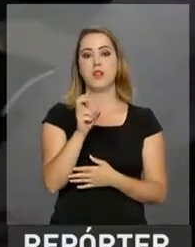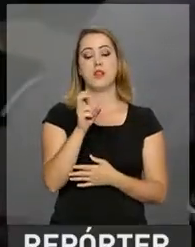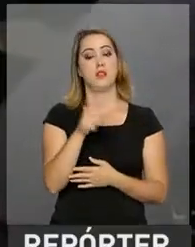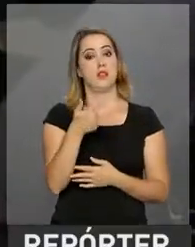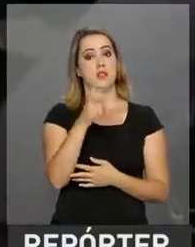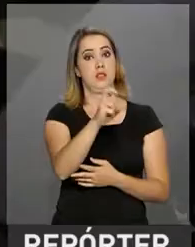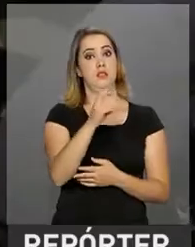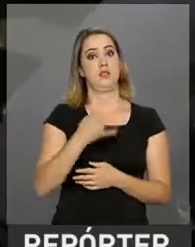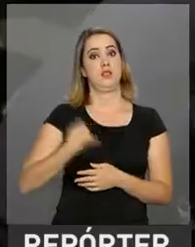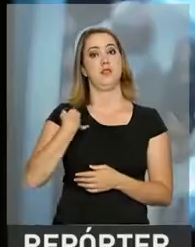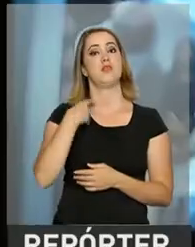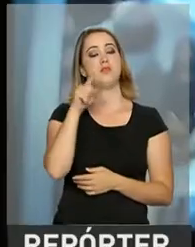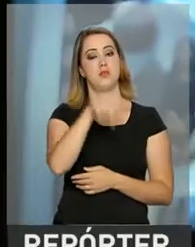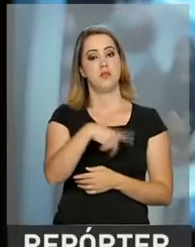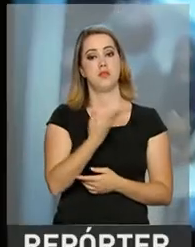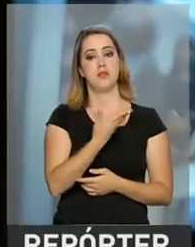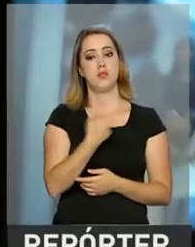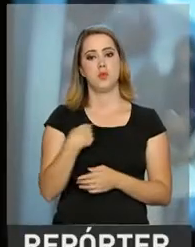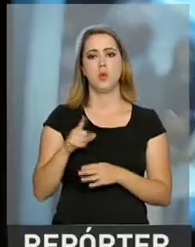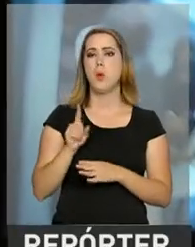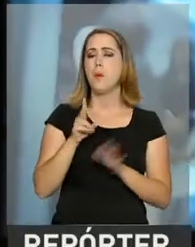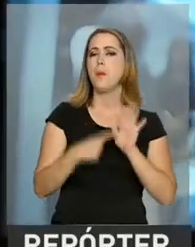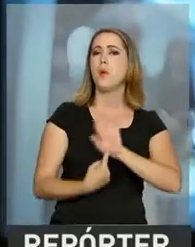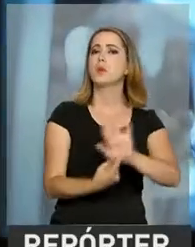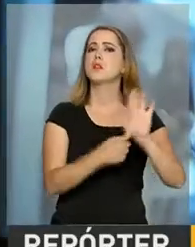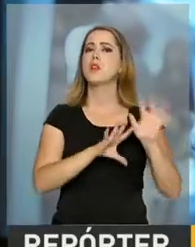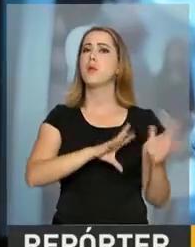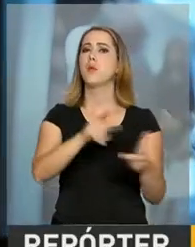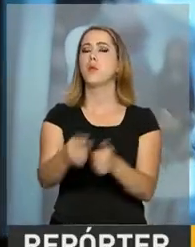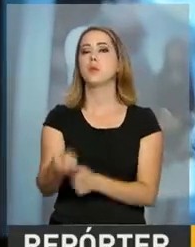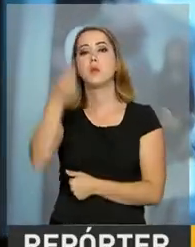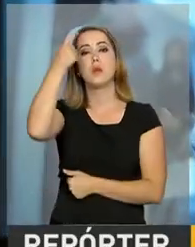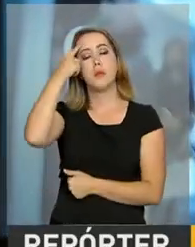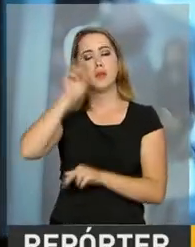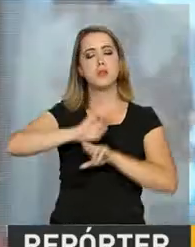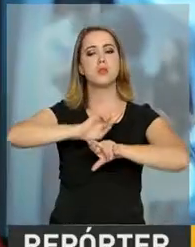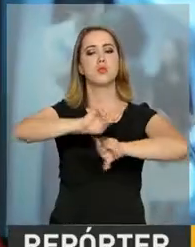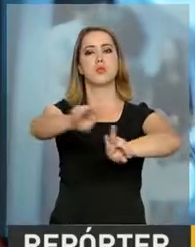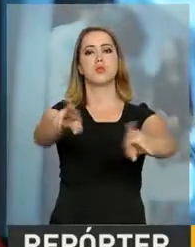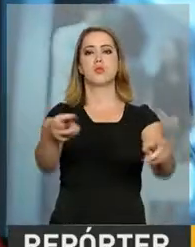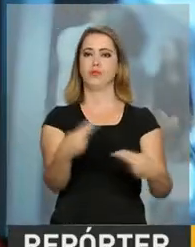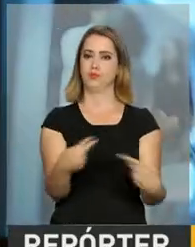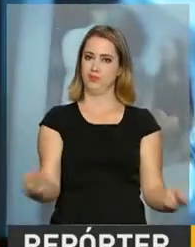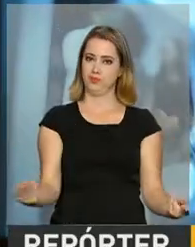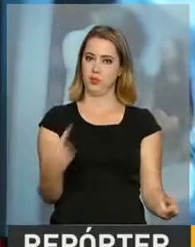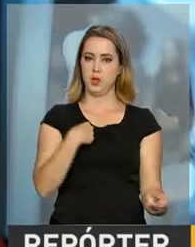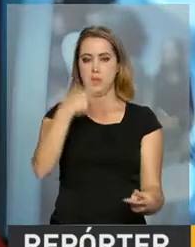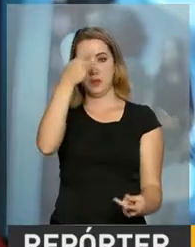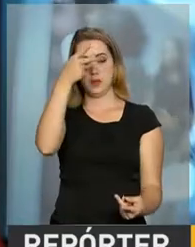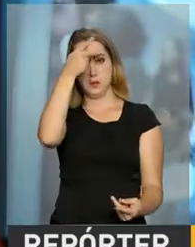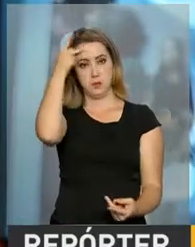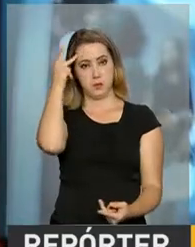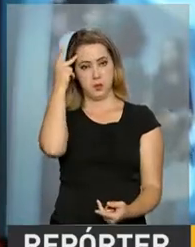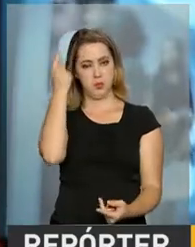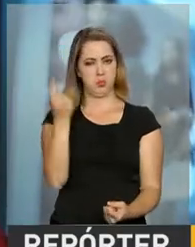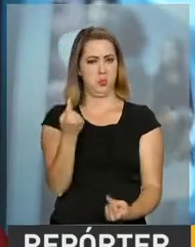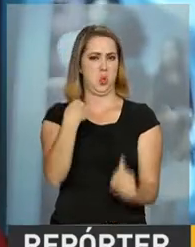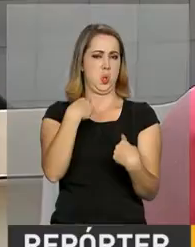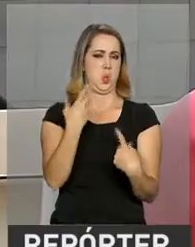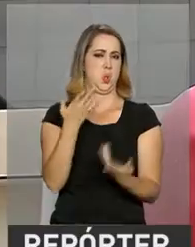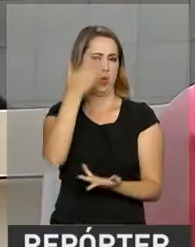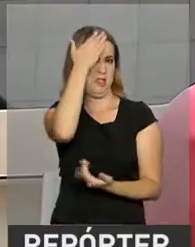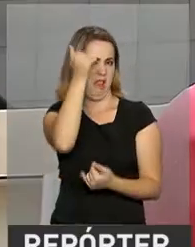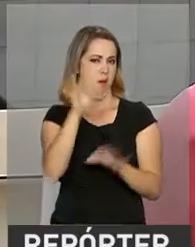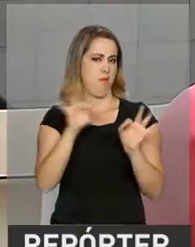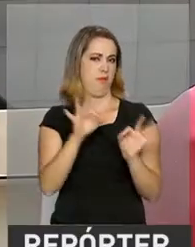bem mais que diversão. Mostrar para o mundo o que a gente pensa a respeito de muitas coisas. As pessoas têm costume de subestimar nossa capacidade.